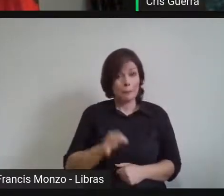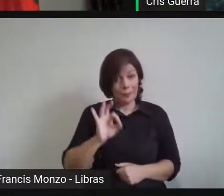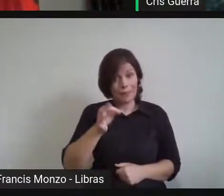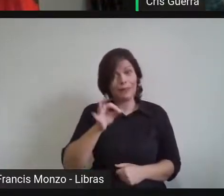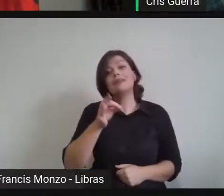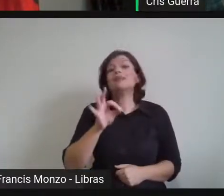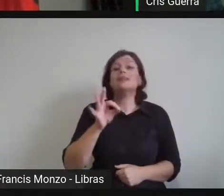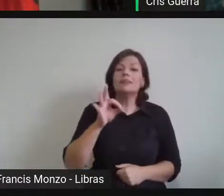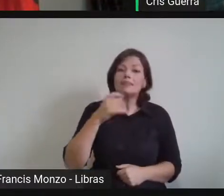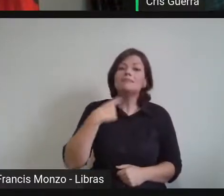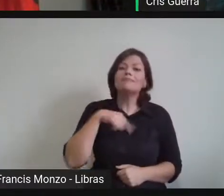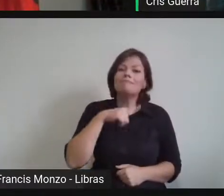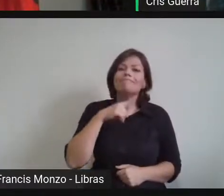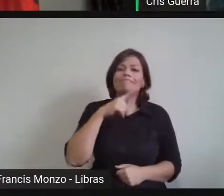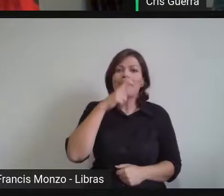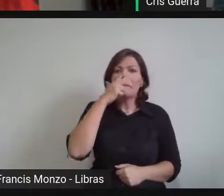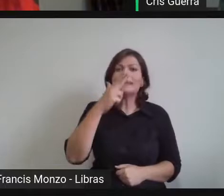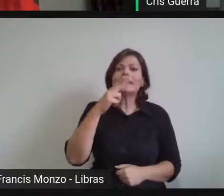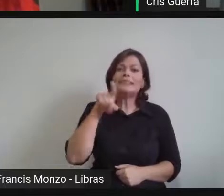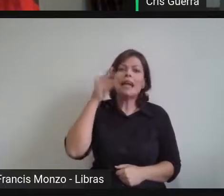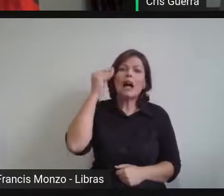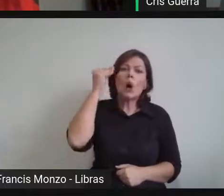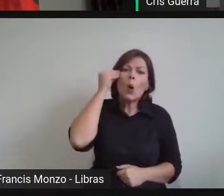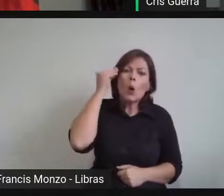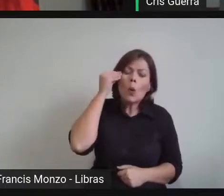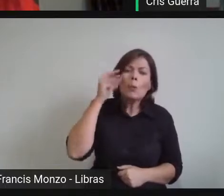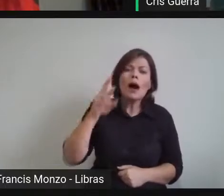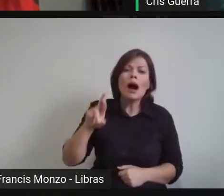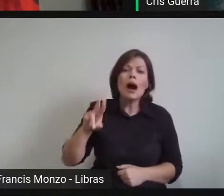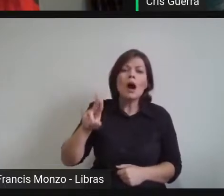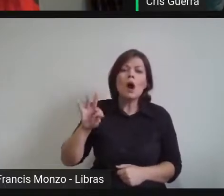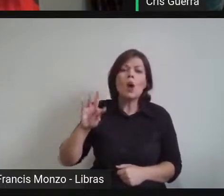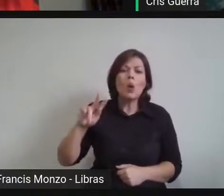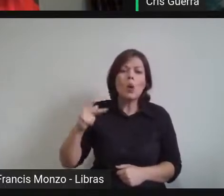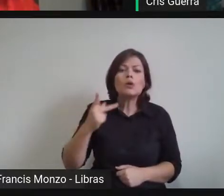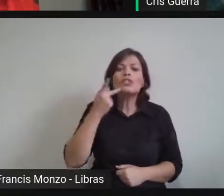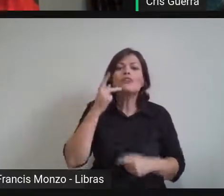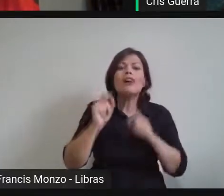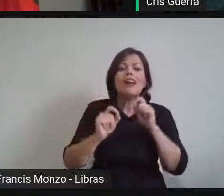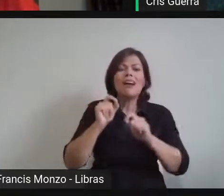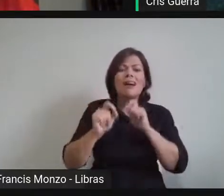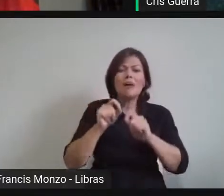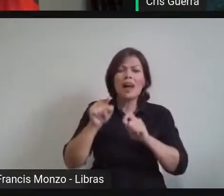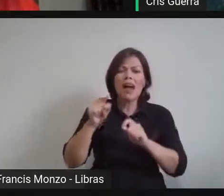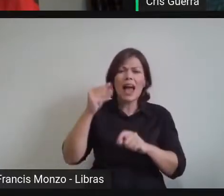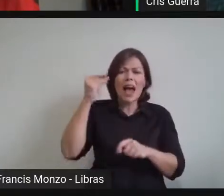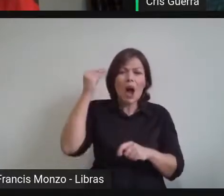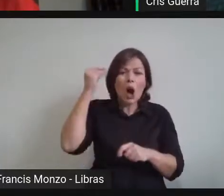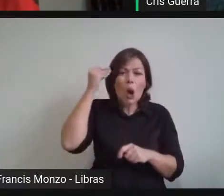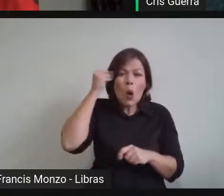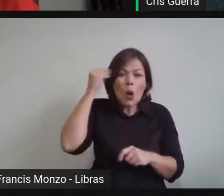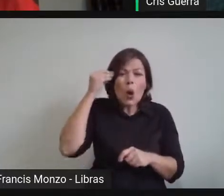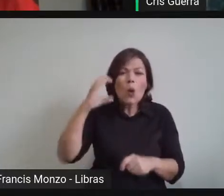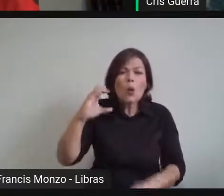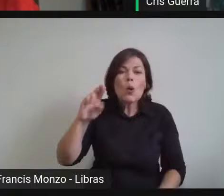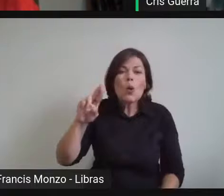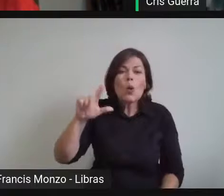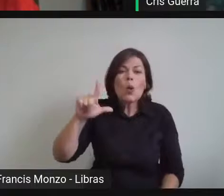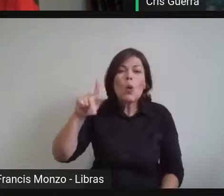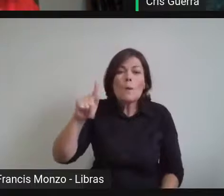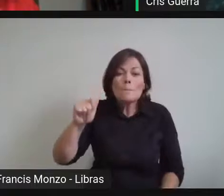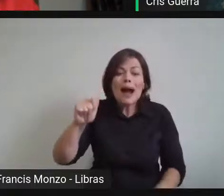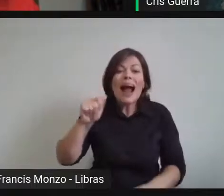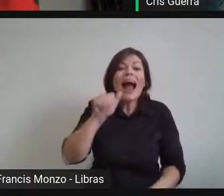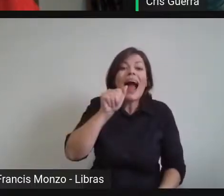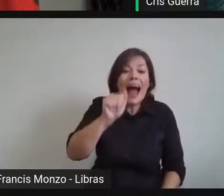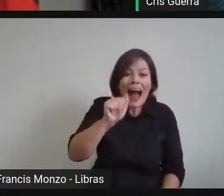diz a Ruth Manus, que ela fala assim, que a culpa não é culpo, ela é culpa, né? É uma palavra feminina. A